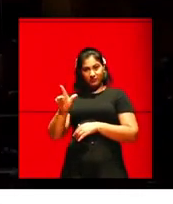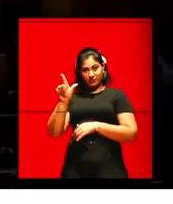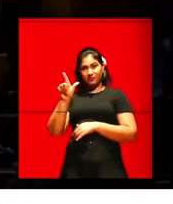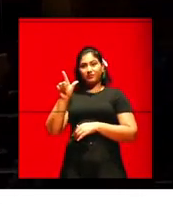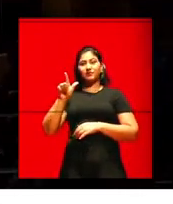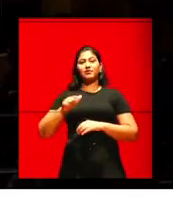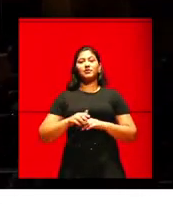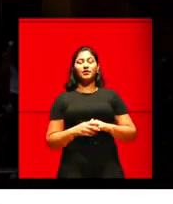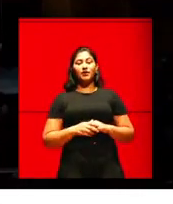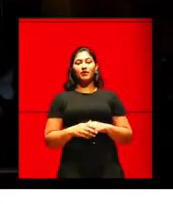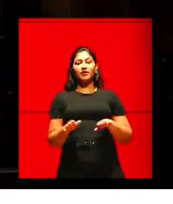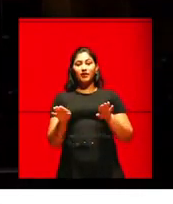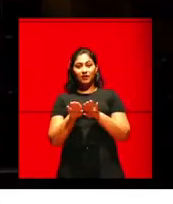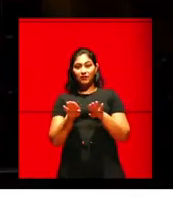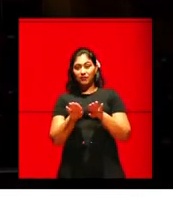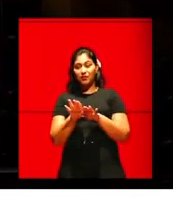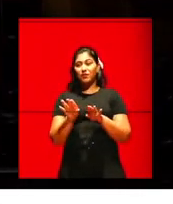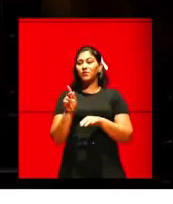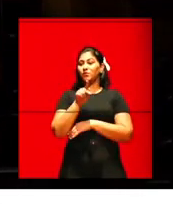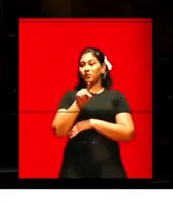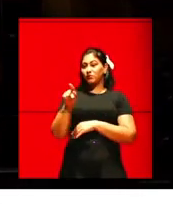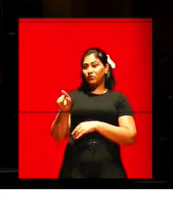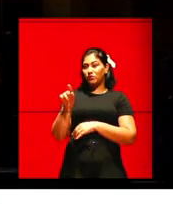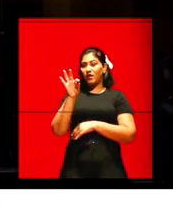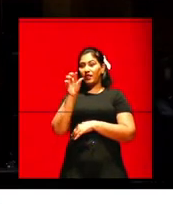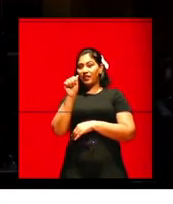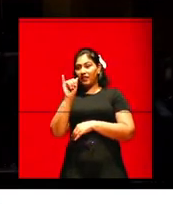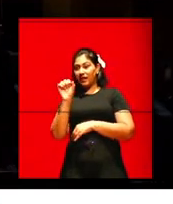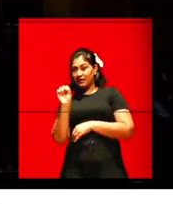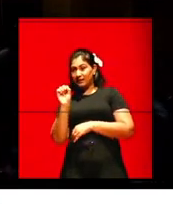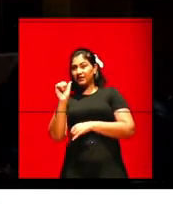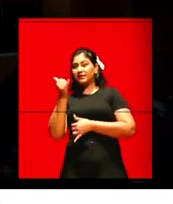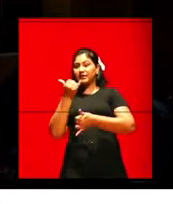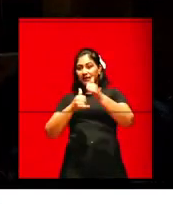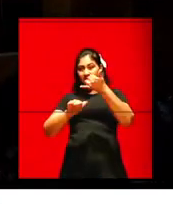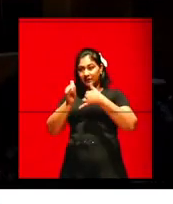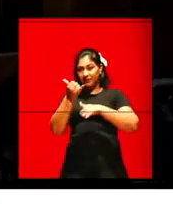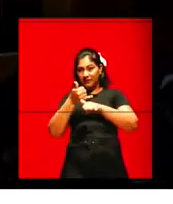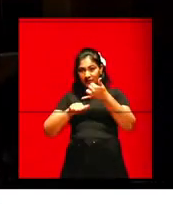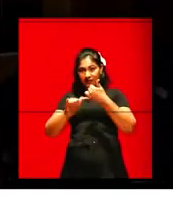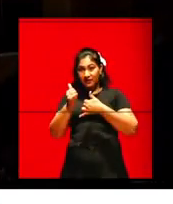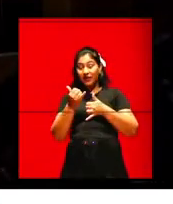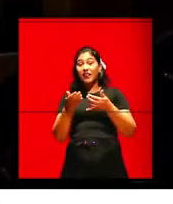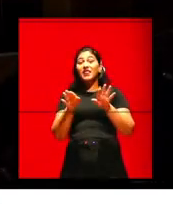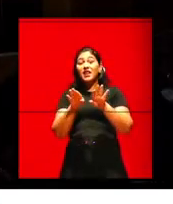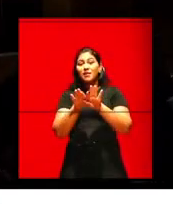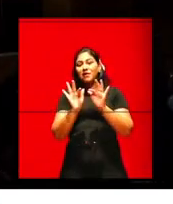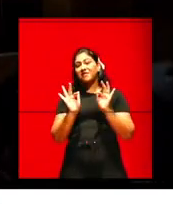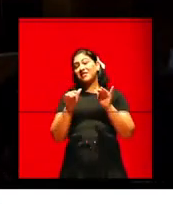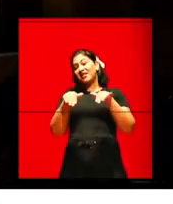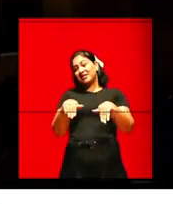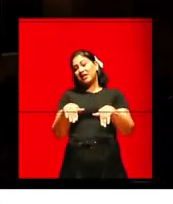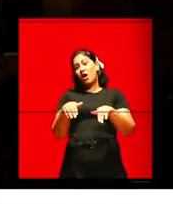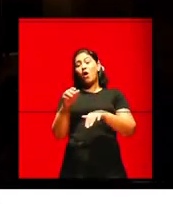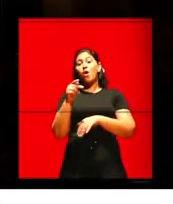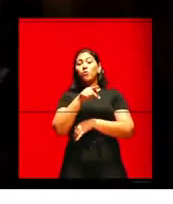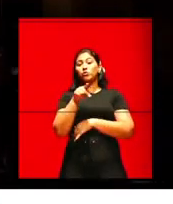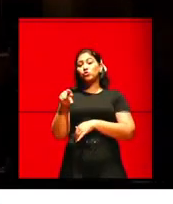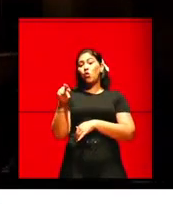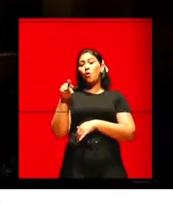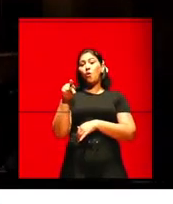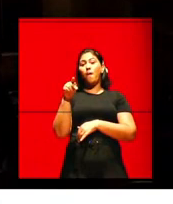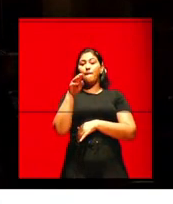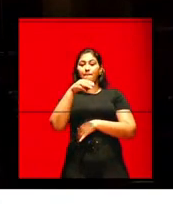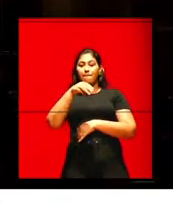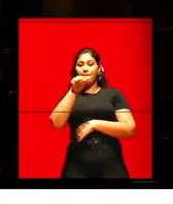Hoje nós temos também professora Thaís Fernandes de química e, para finalizar, o professor Mike de